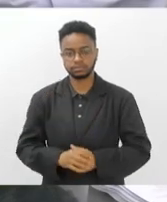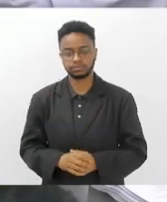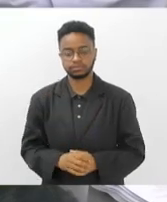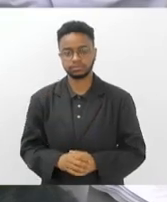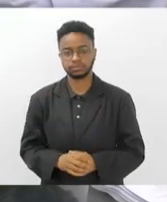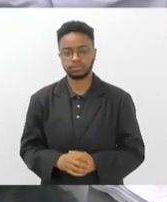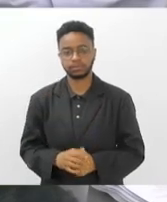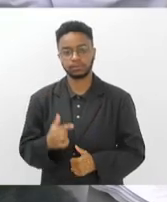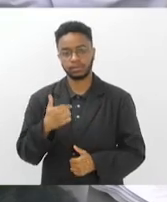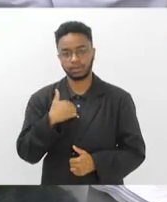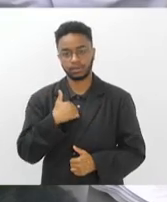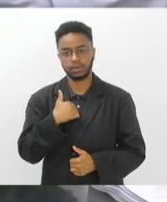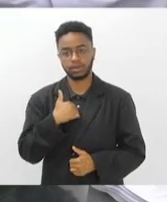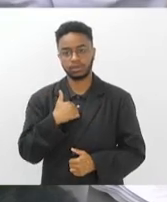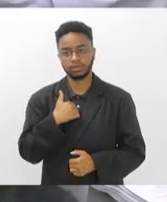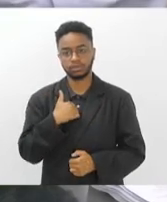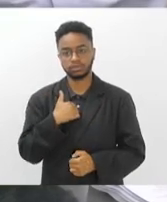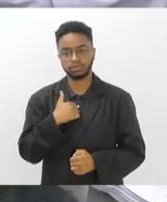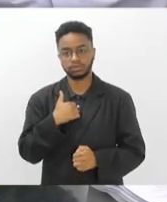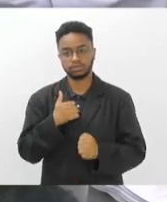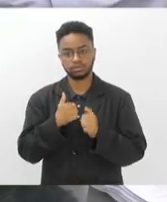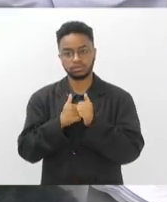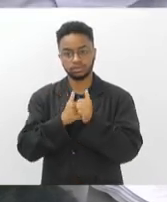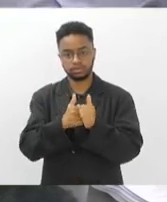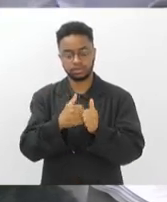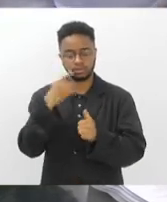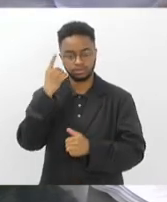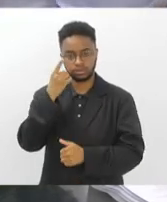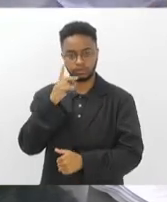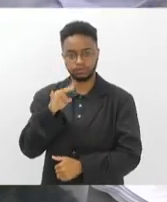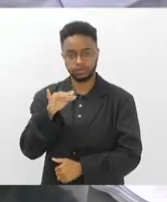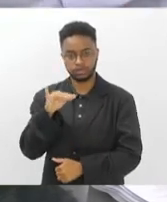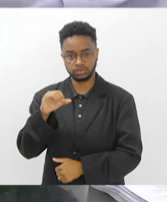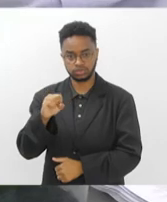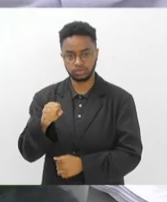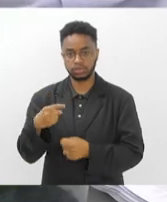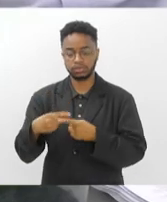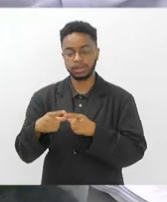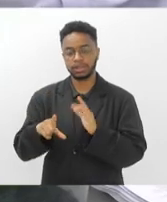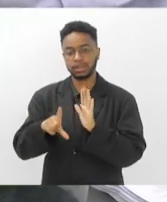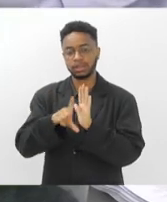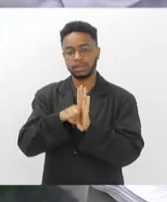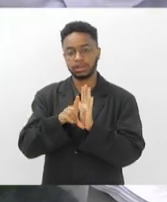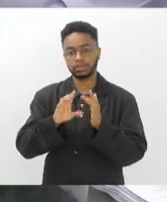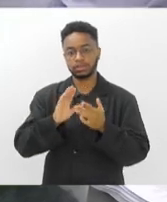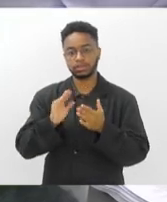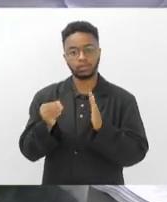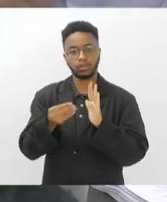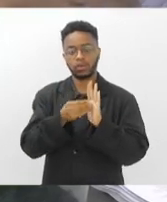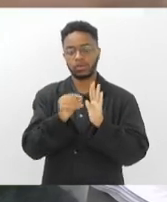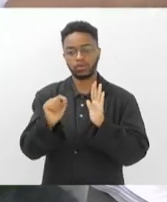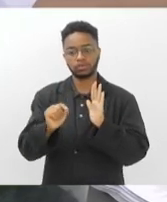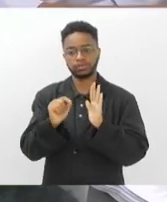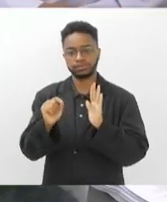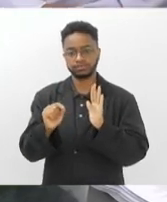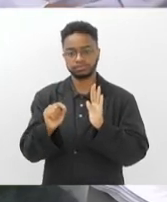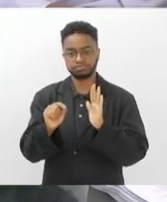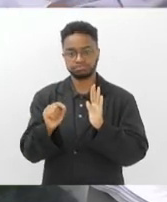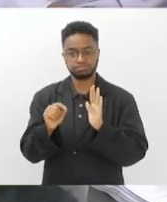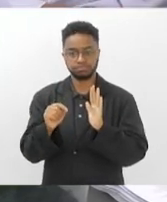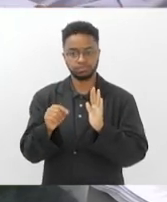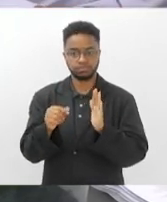que eu vou acompanhar o deputado Vinícius Cozzolino, porque essa lei determina, por alguma